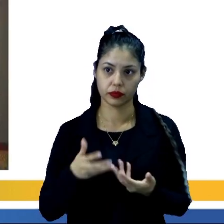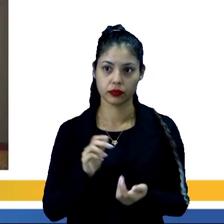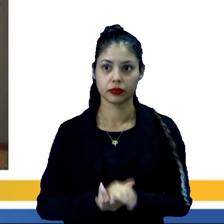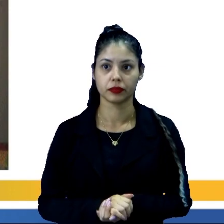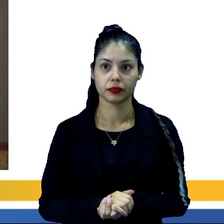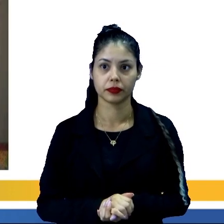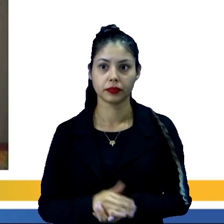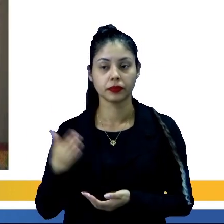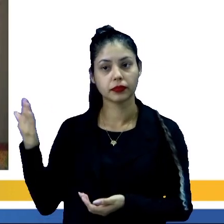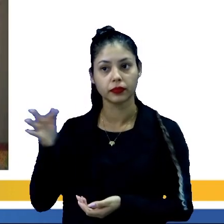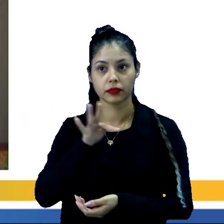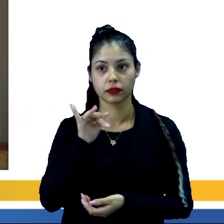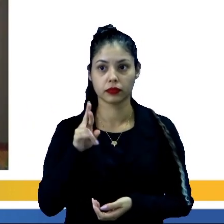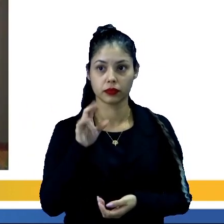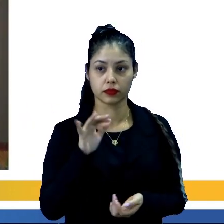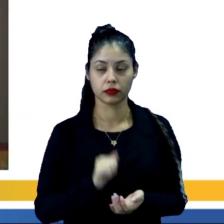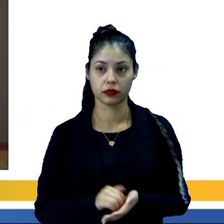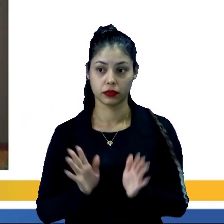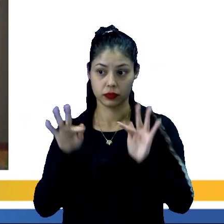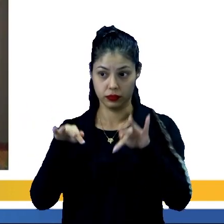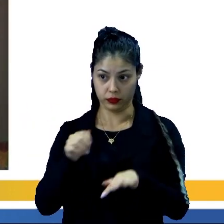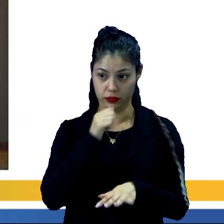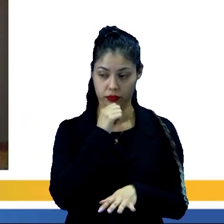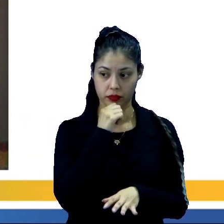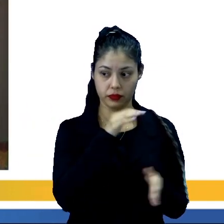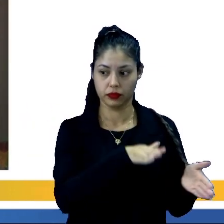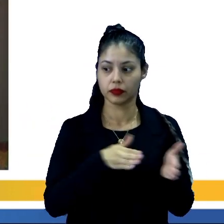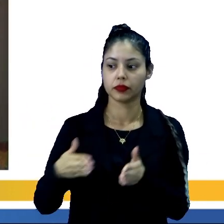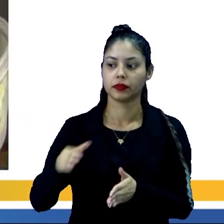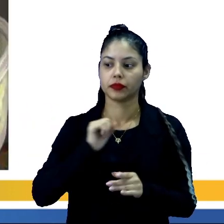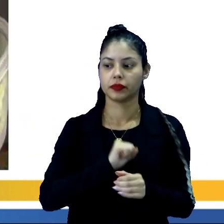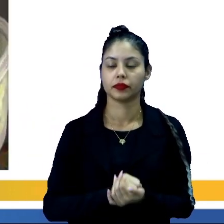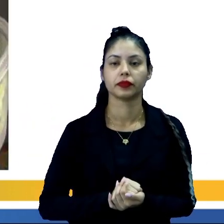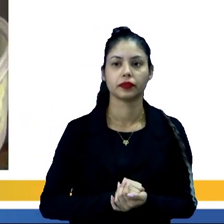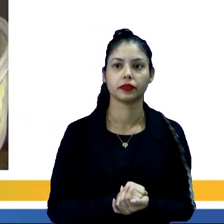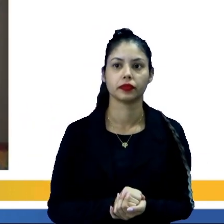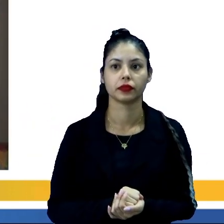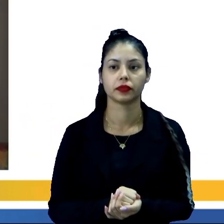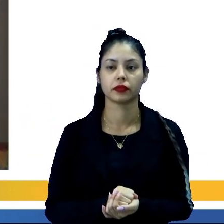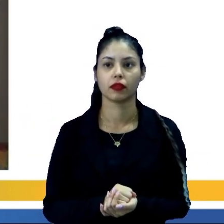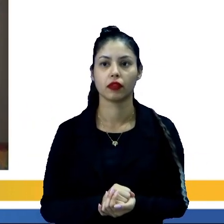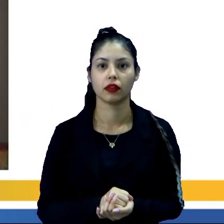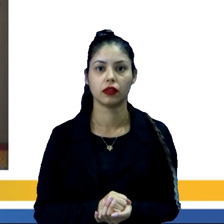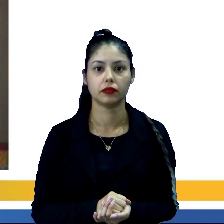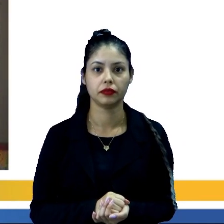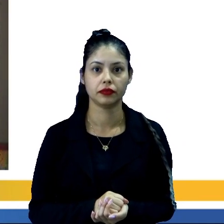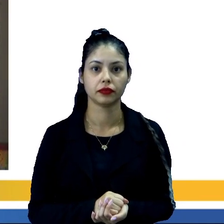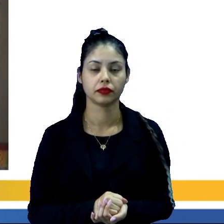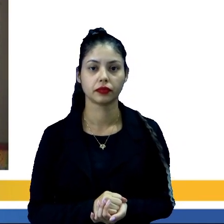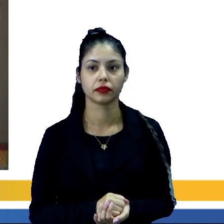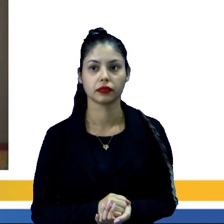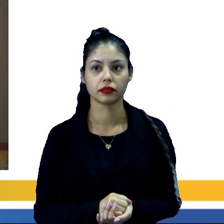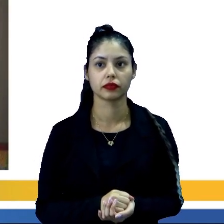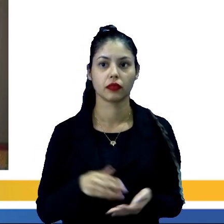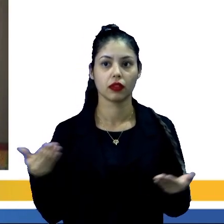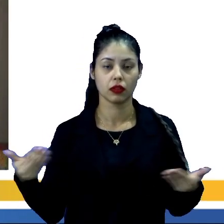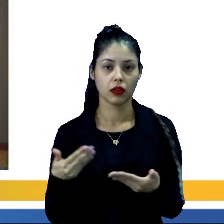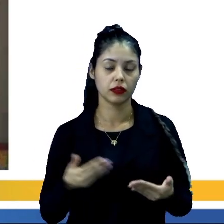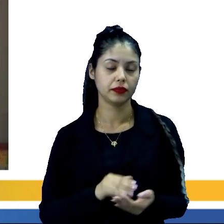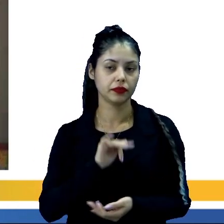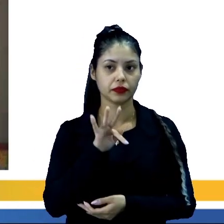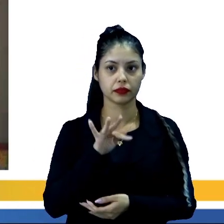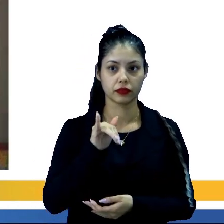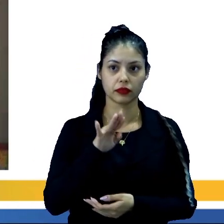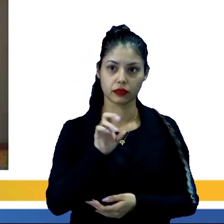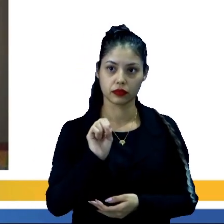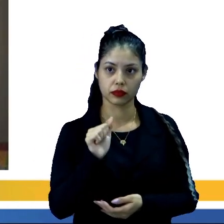verduras. As fibras. Então terminamos ali, né, os sais minerais, extremamente importantes ali para o nosso organismo. E agora a gente vai